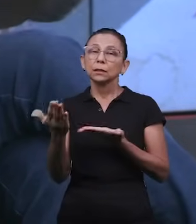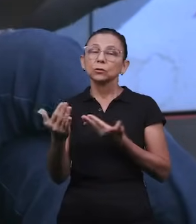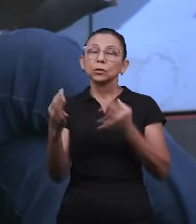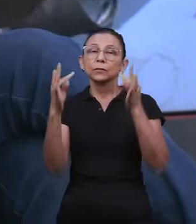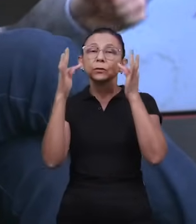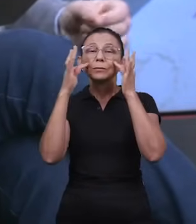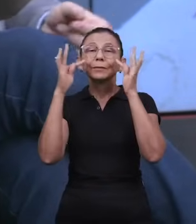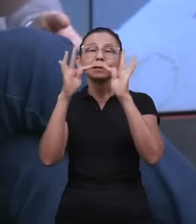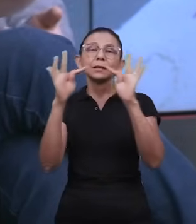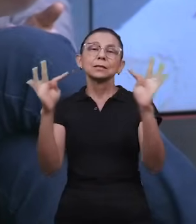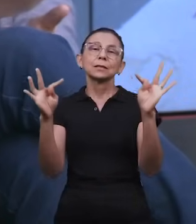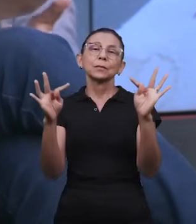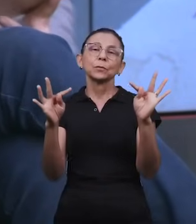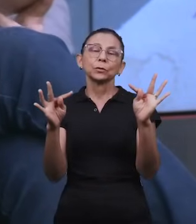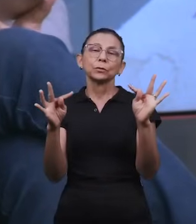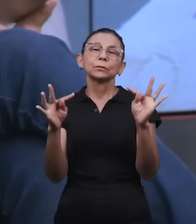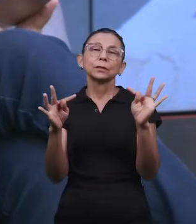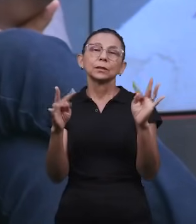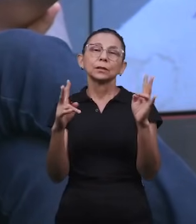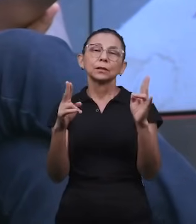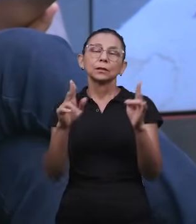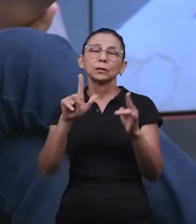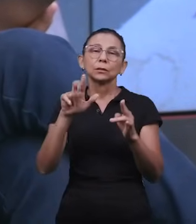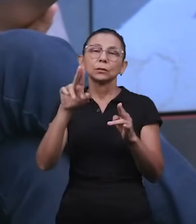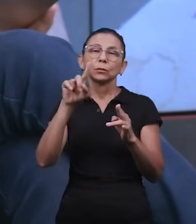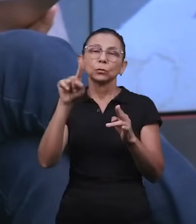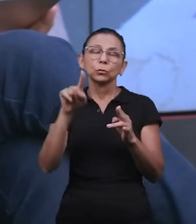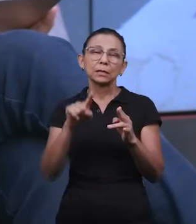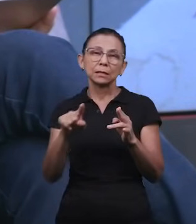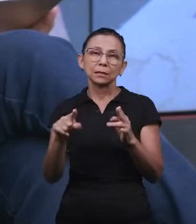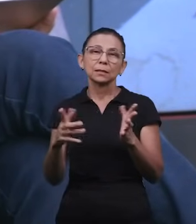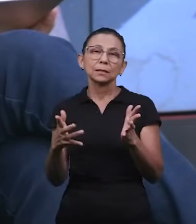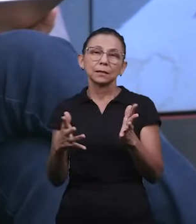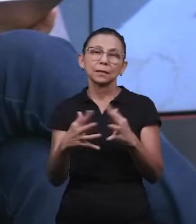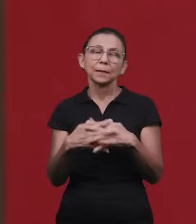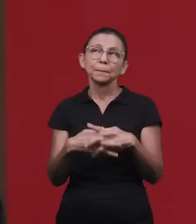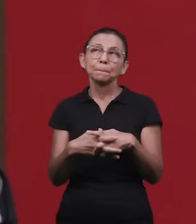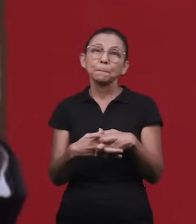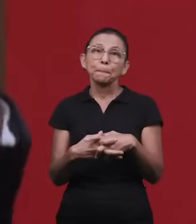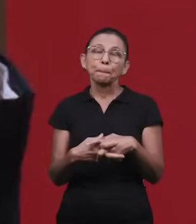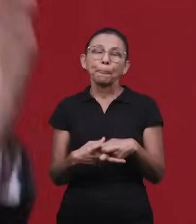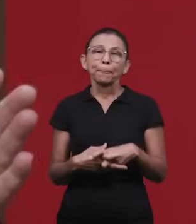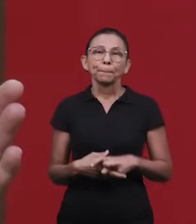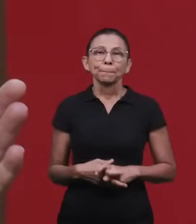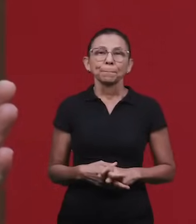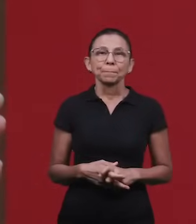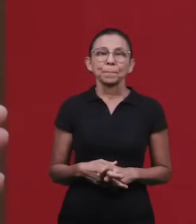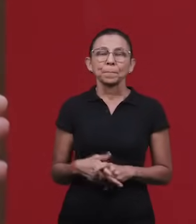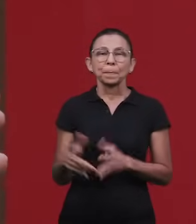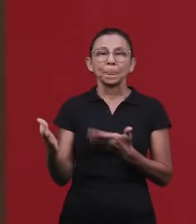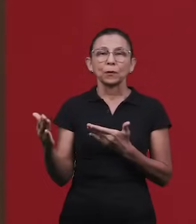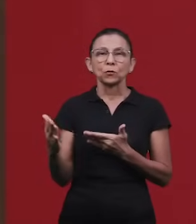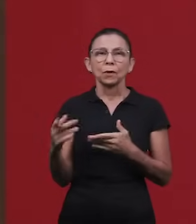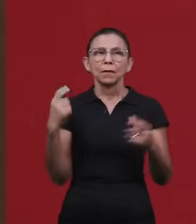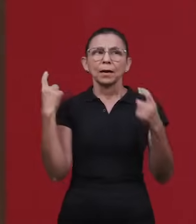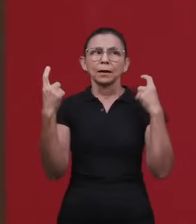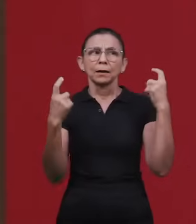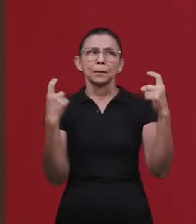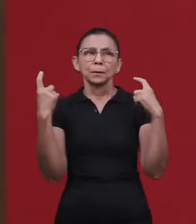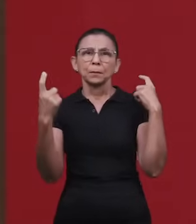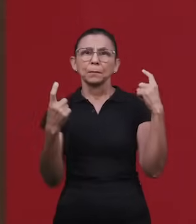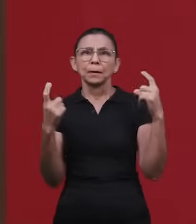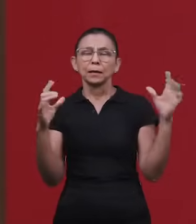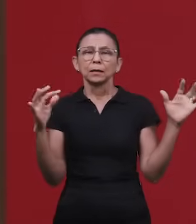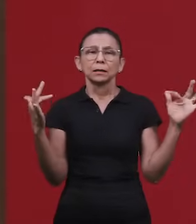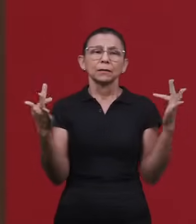dentro da sua família. Você vê como é que é a coisa, né? Ele nem ficou preocupado em, não, o que eu vou fazer com a minha família? Não, ele vai cuidar